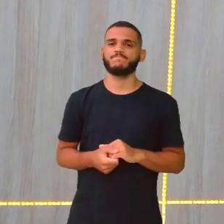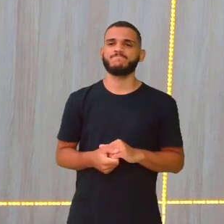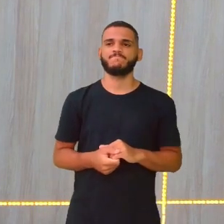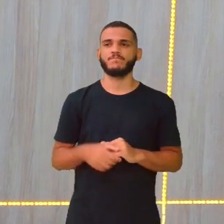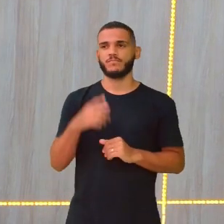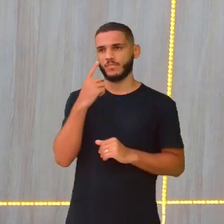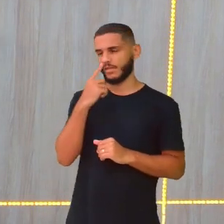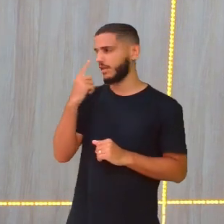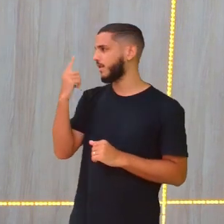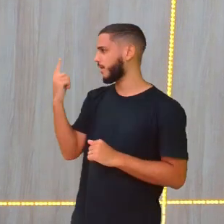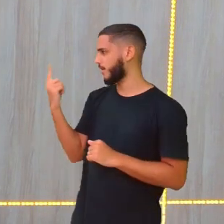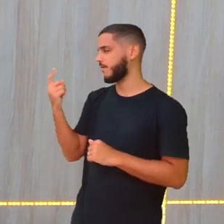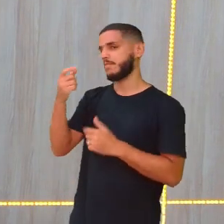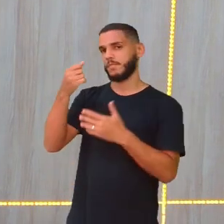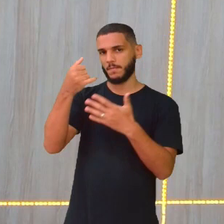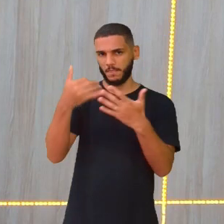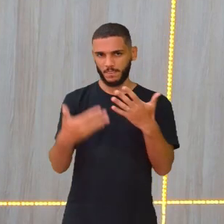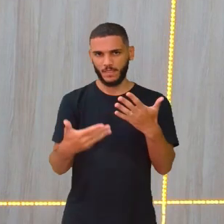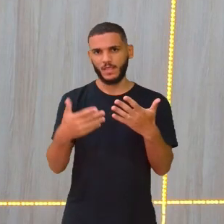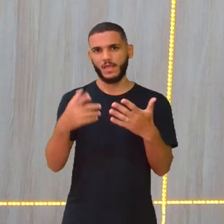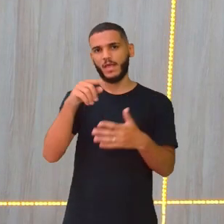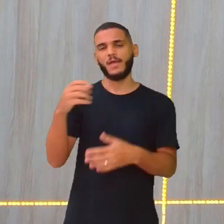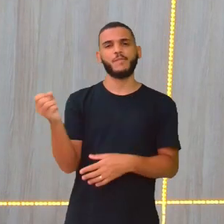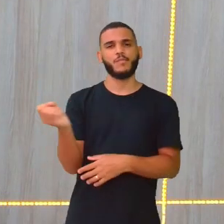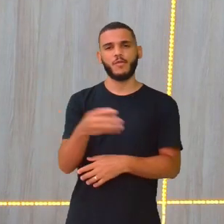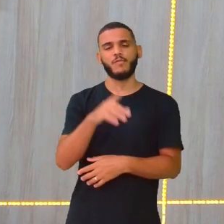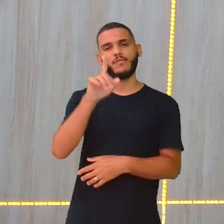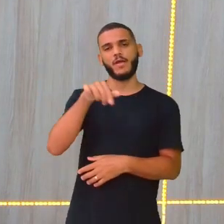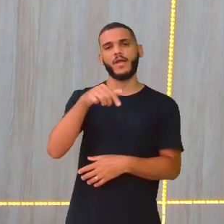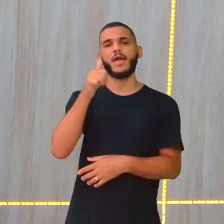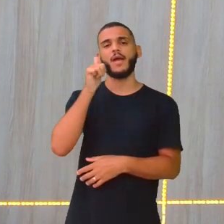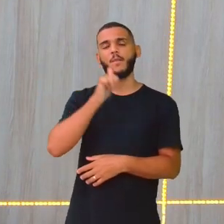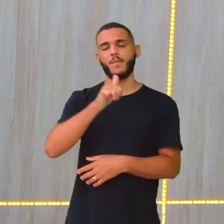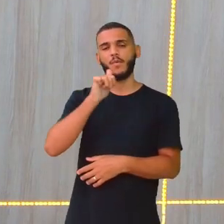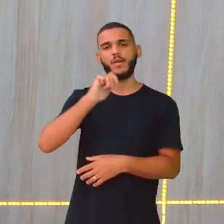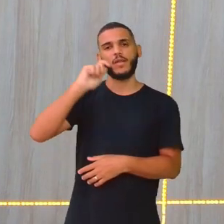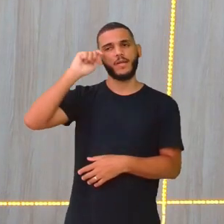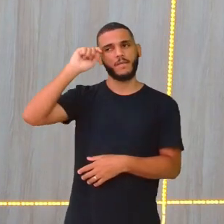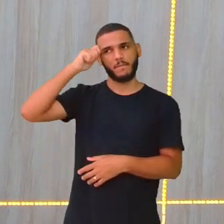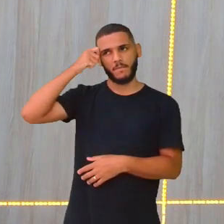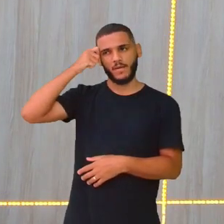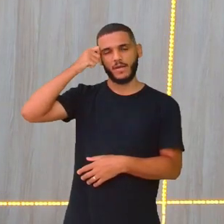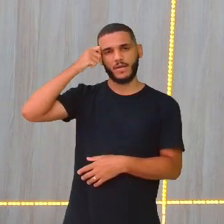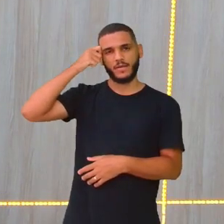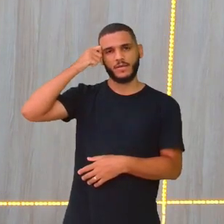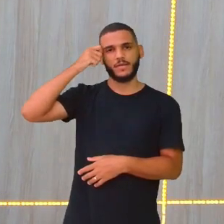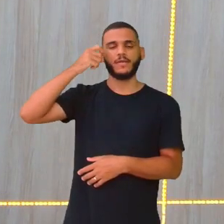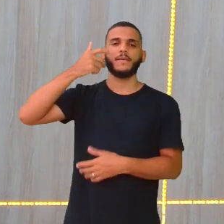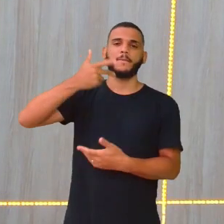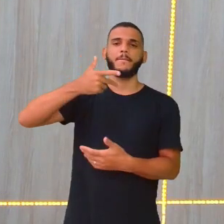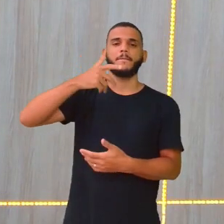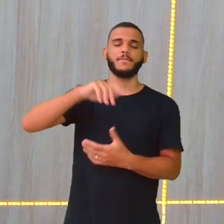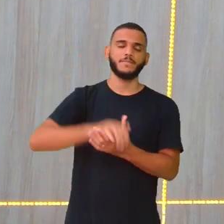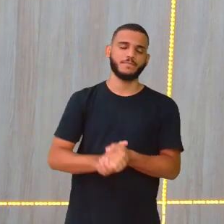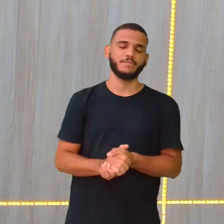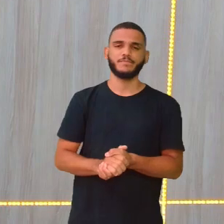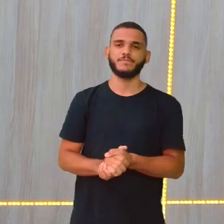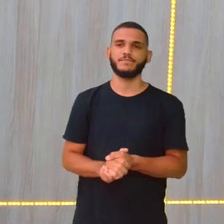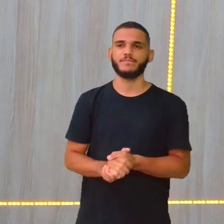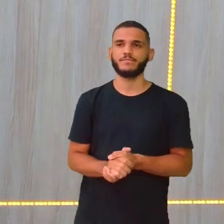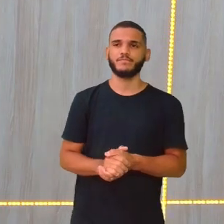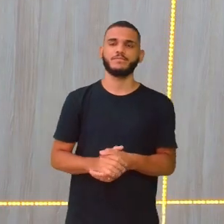aqui descrito, mas atualizado, né? Que é o da mãe preta, o da aia preta. o da mummy, né, que a gente pode dizer em